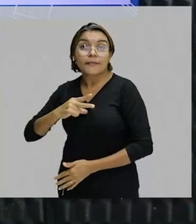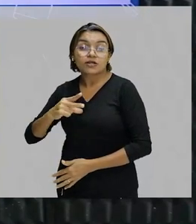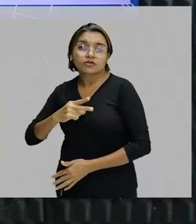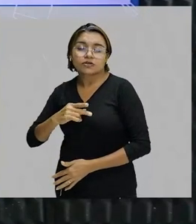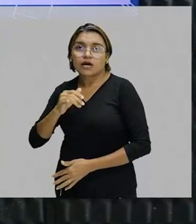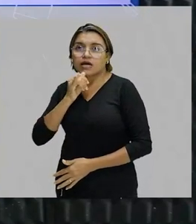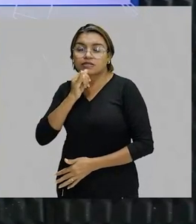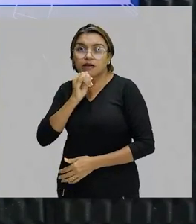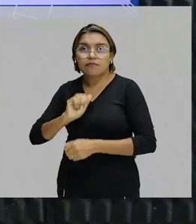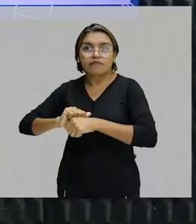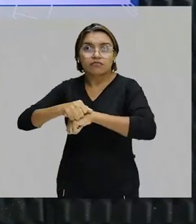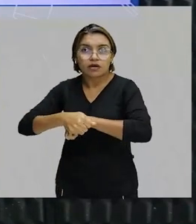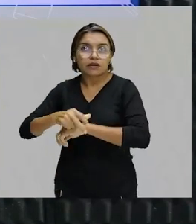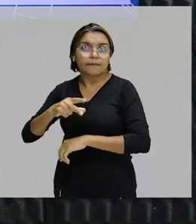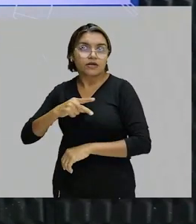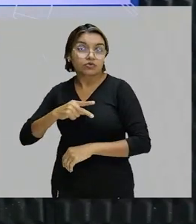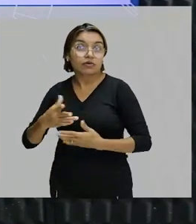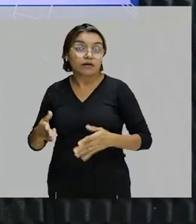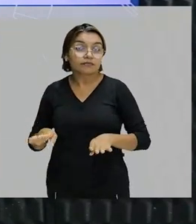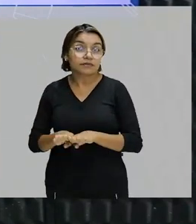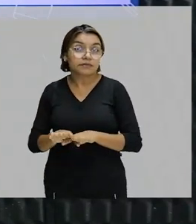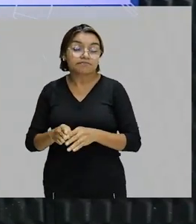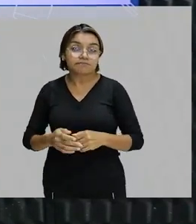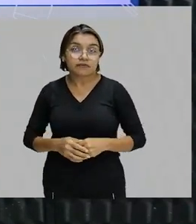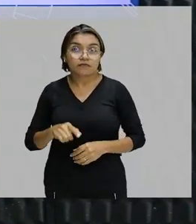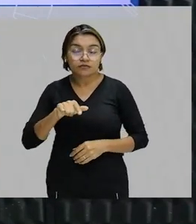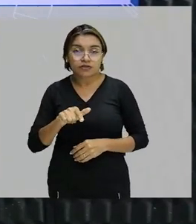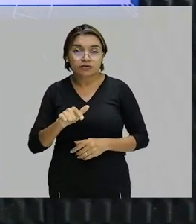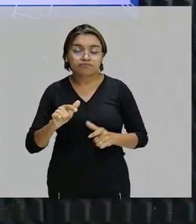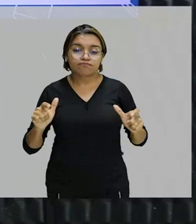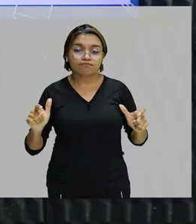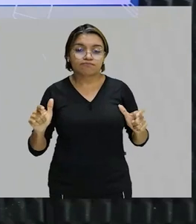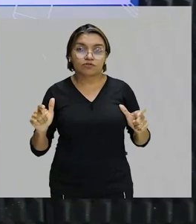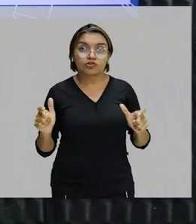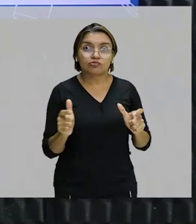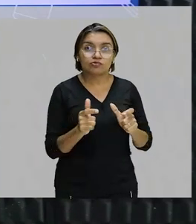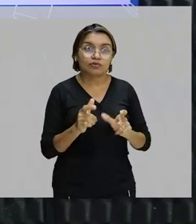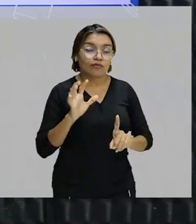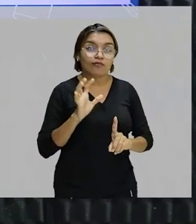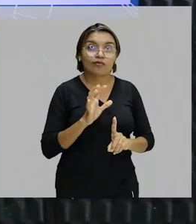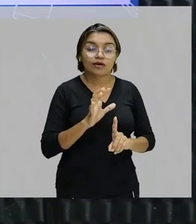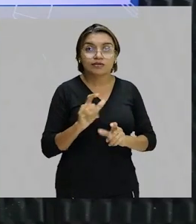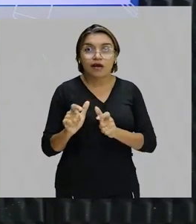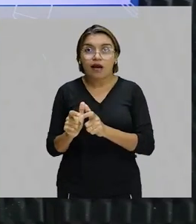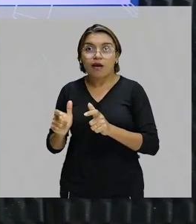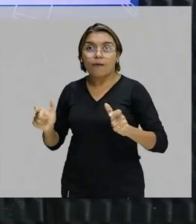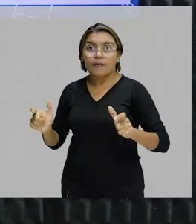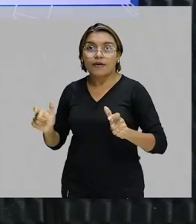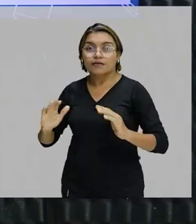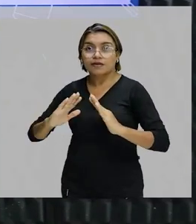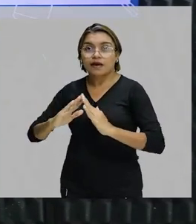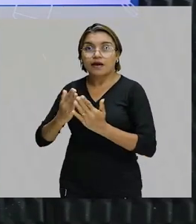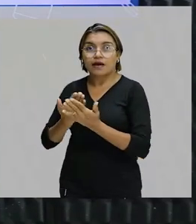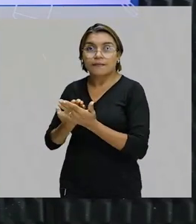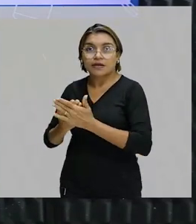faculdades particulares por exemplo Então você diminui a influência do estado e aumenta espaço paraas